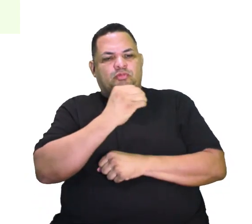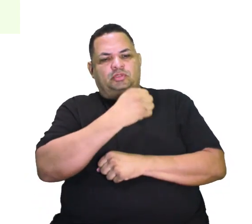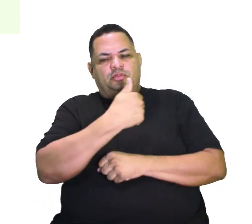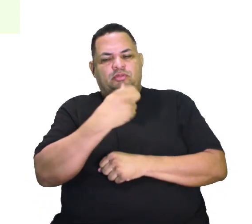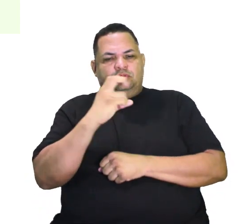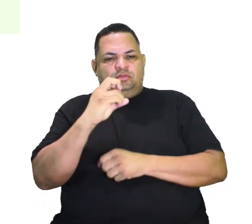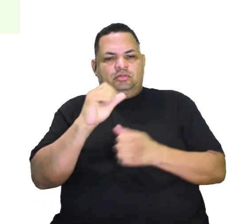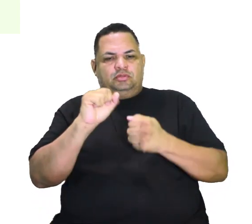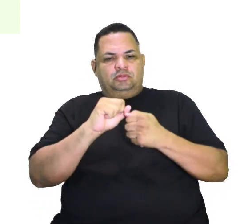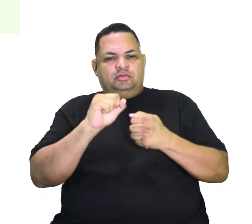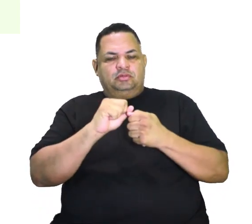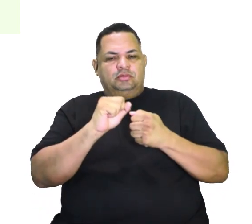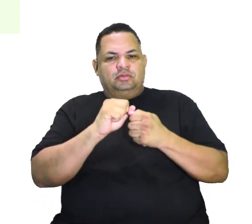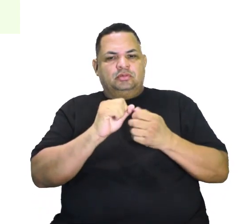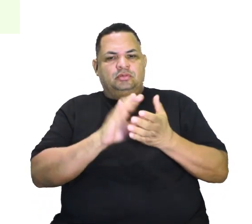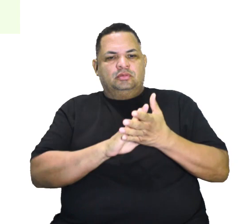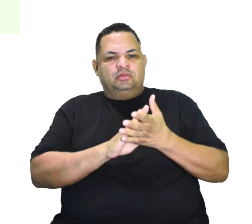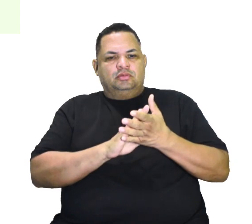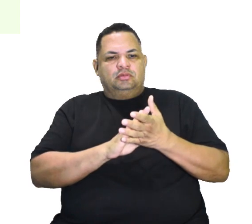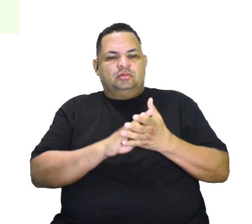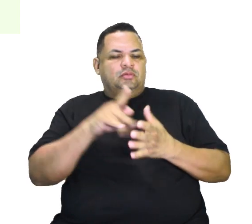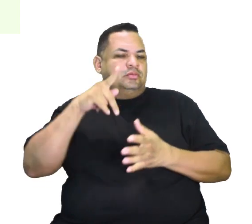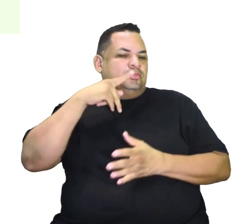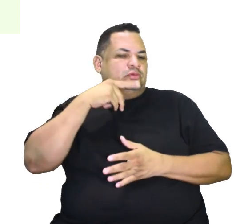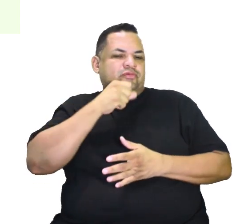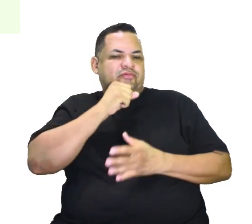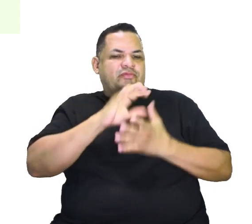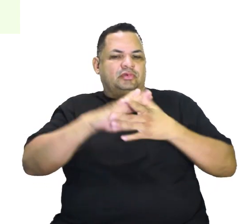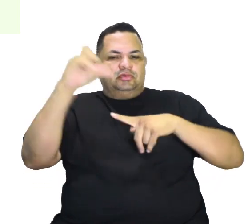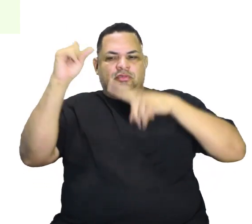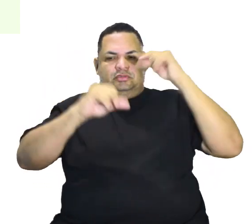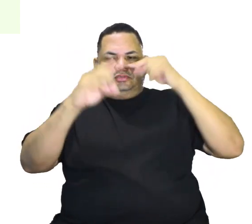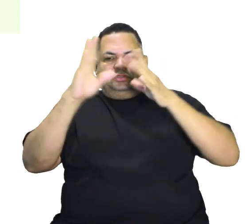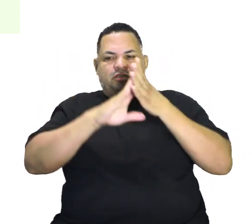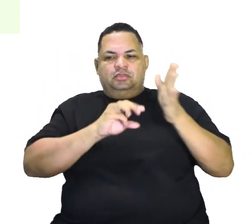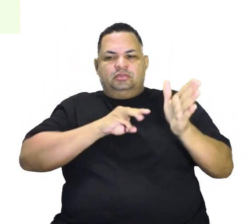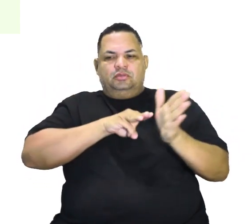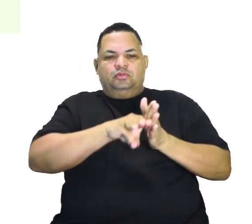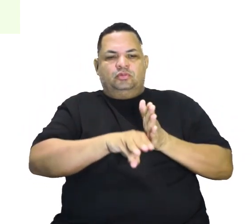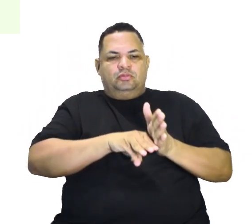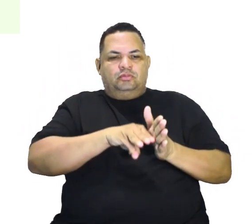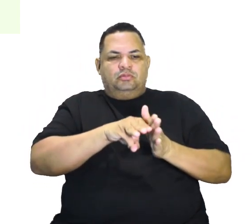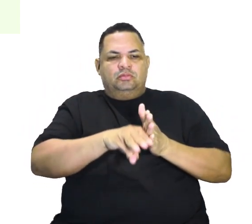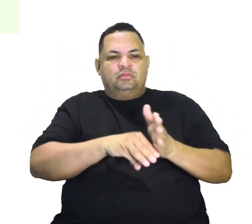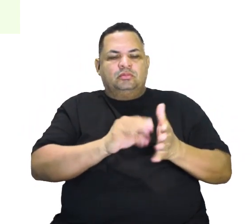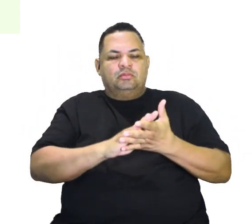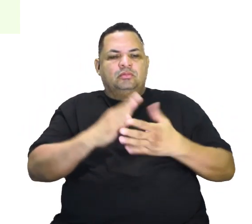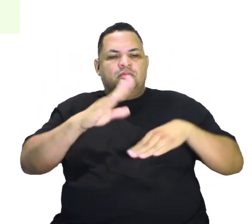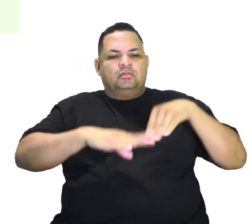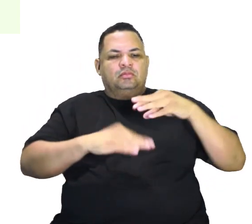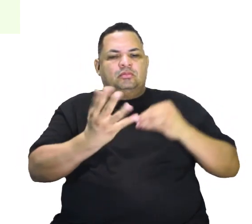interessante. Em 2015, fez uma exposição Porto Velho, Estrela do Madeira.